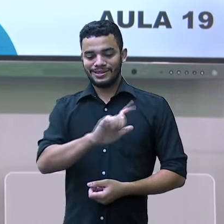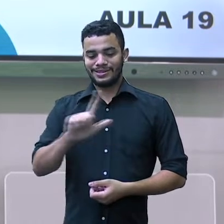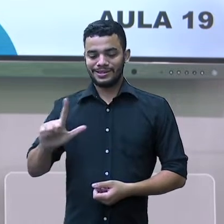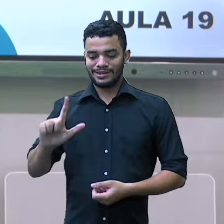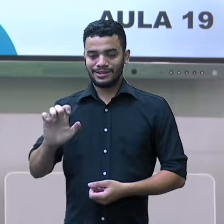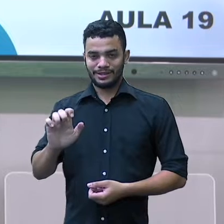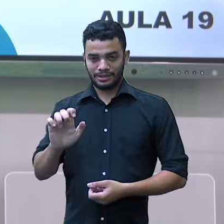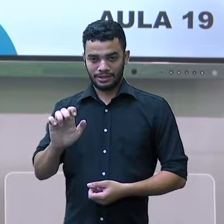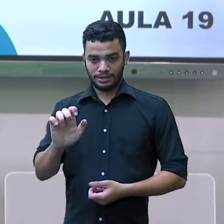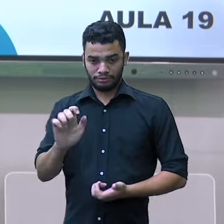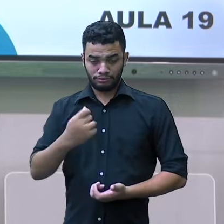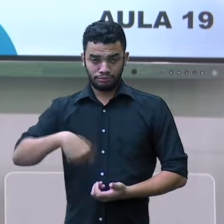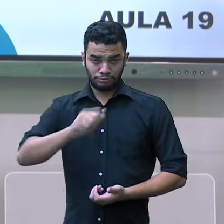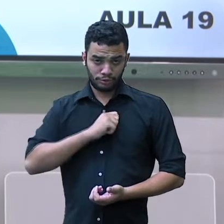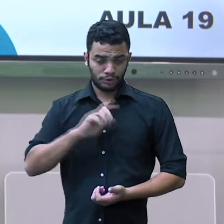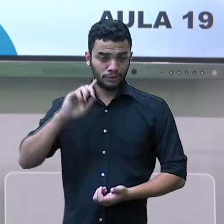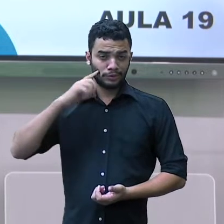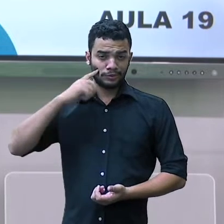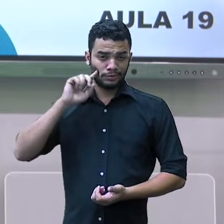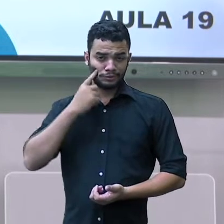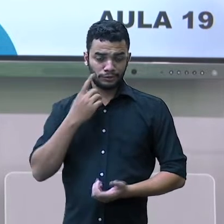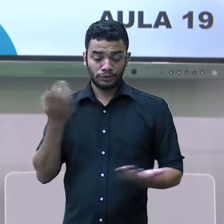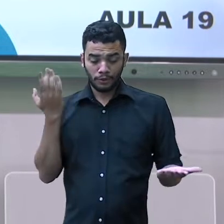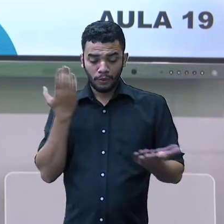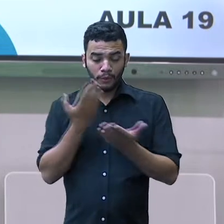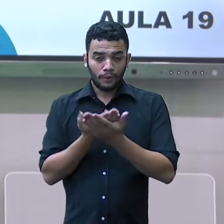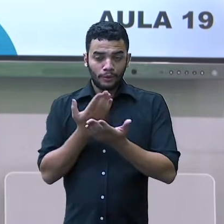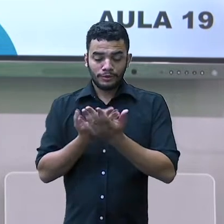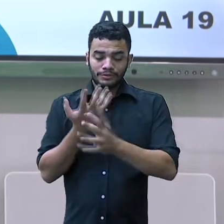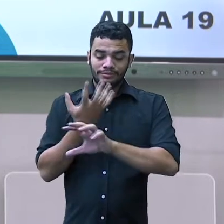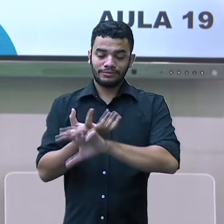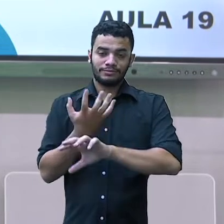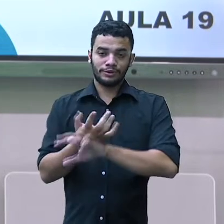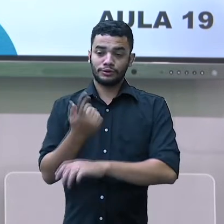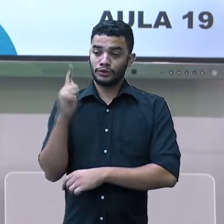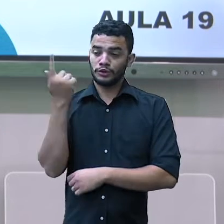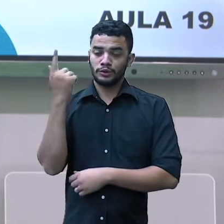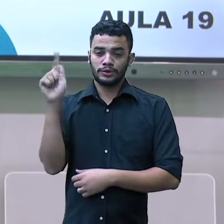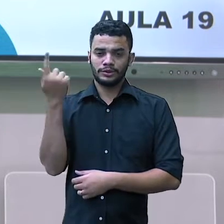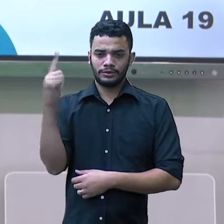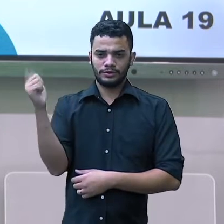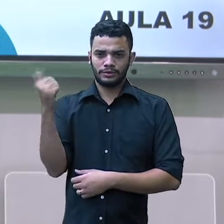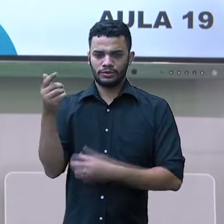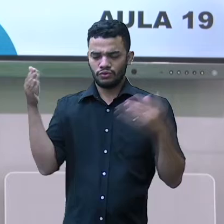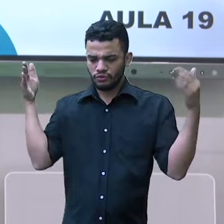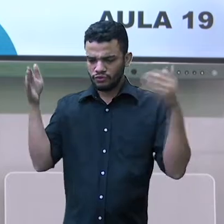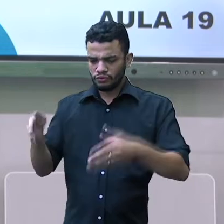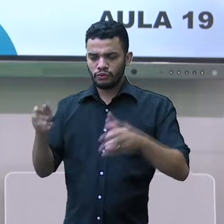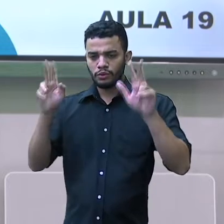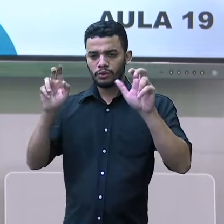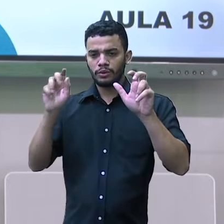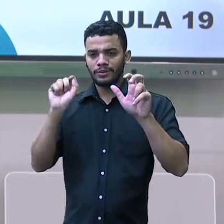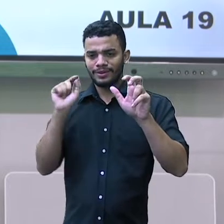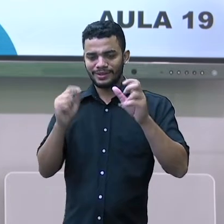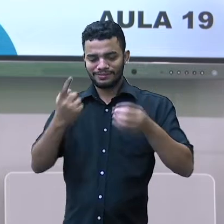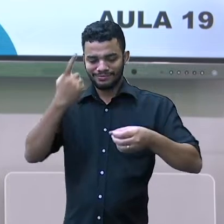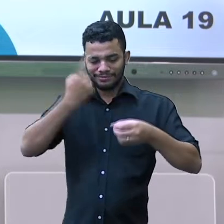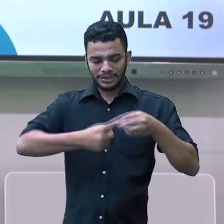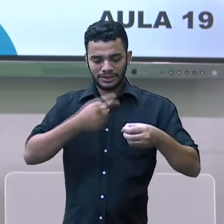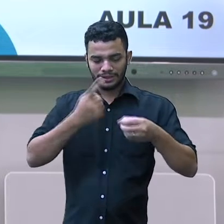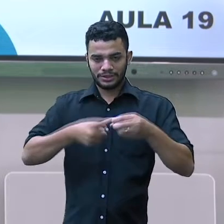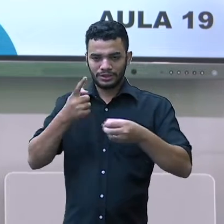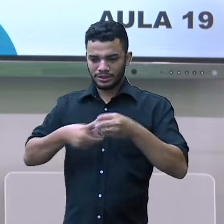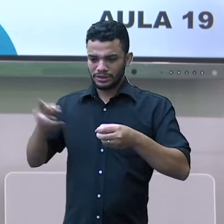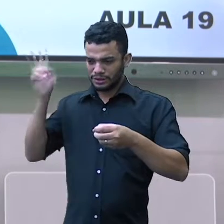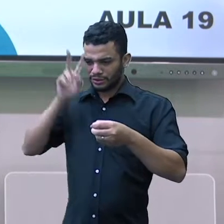de Geografia. Hoje nós vamos falar sobre as cidades, mais especificamente sobre as histórias que